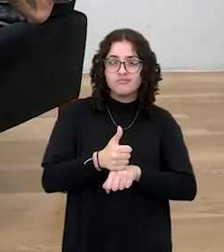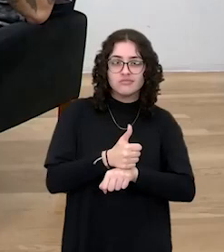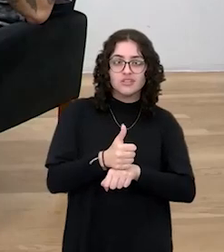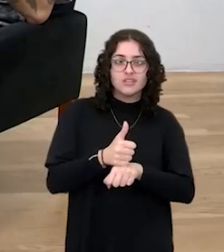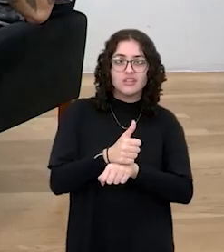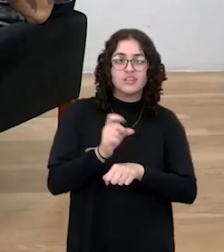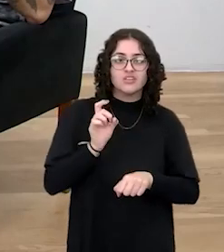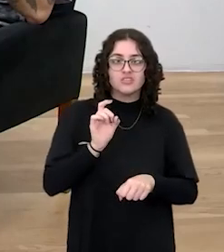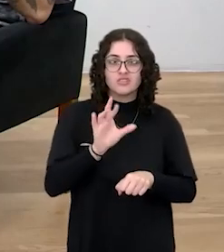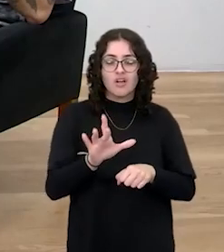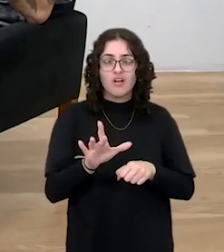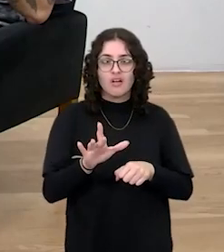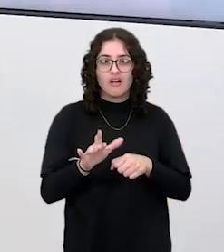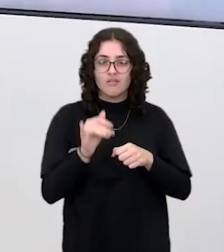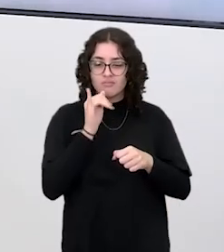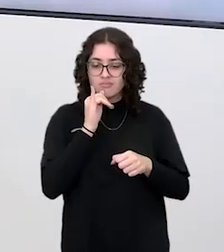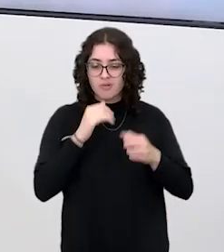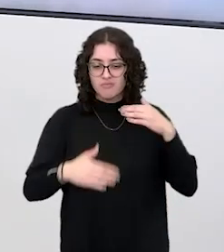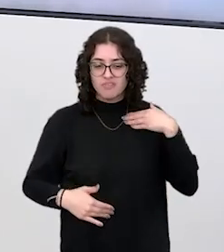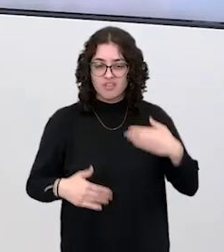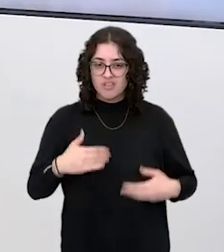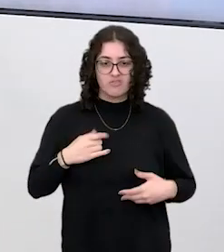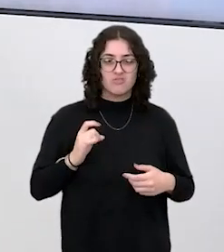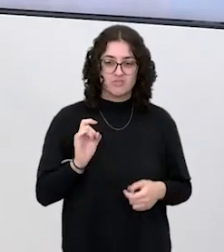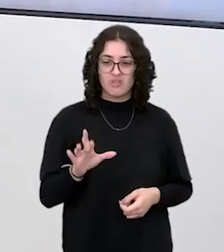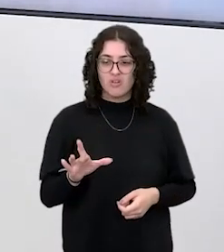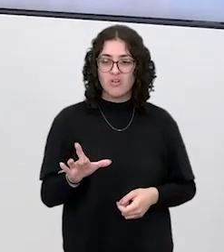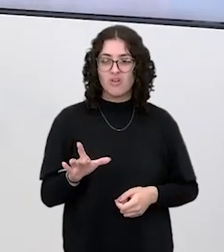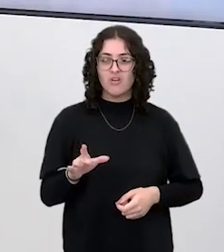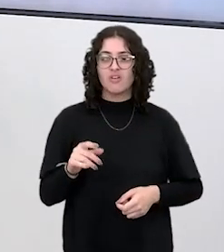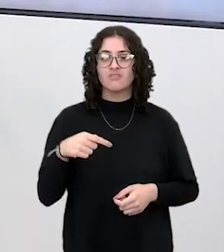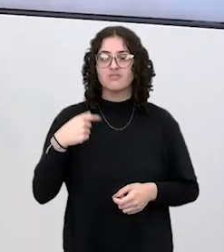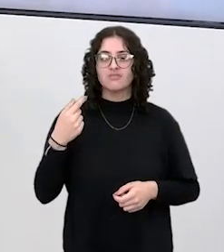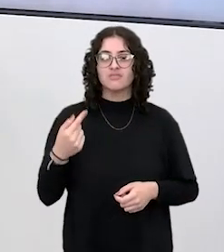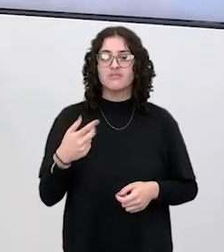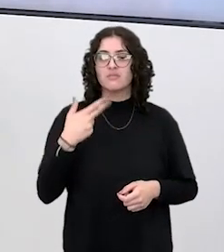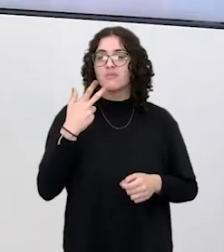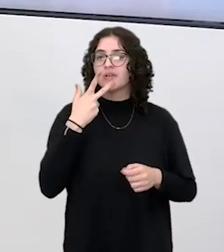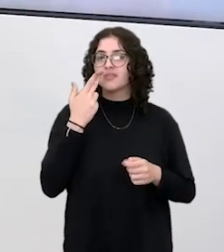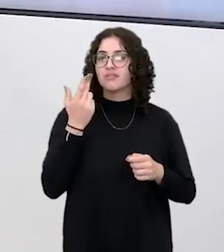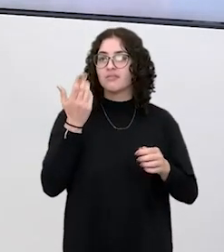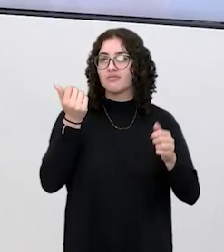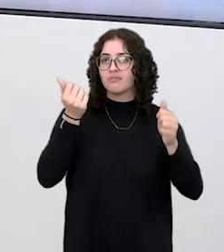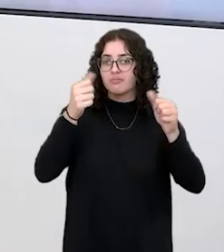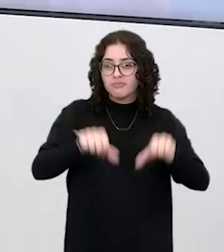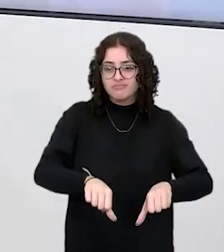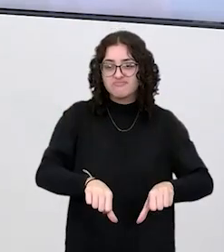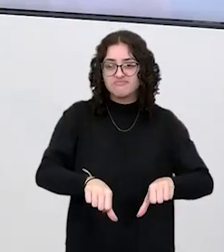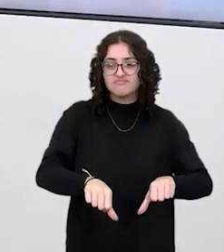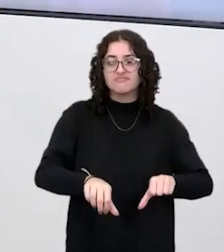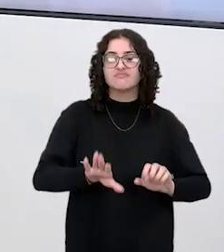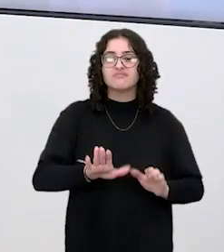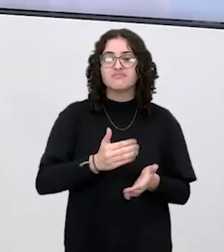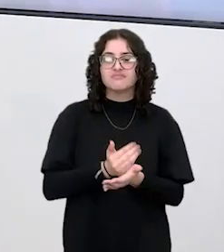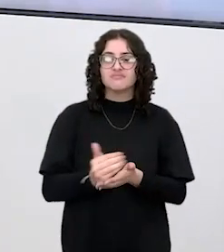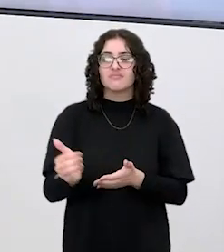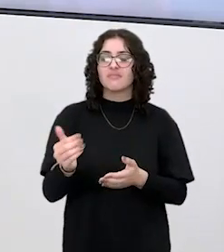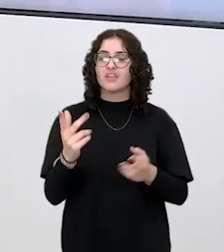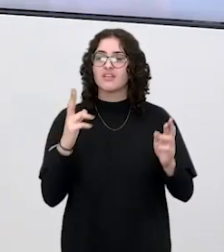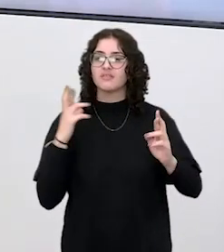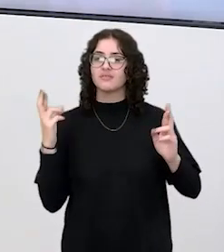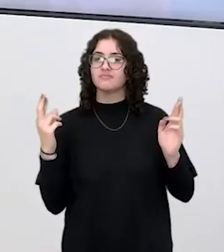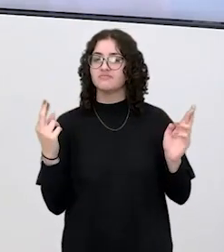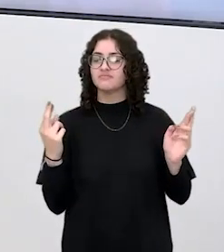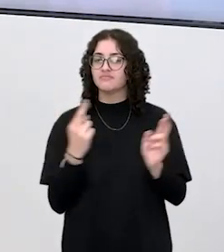só ao aspecto físico, ela inexoravelmente vai caminhar para o declínio. Né? E aí eles começaram a se relacionar